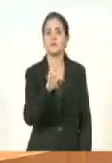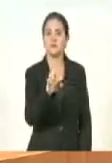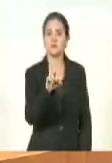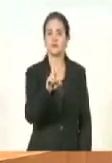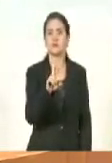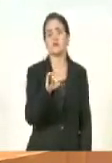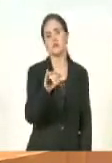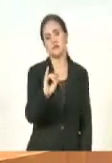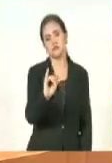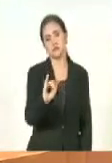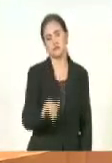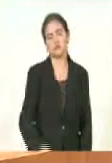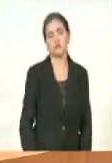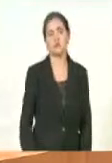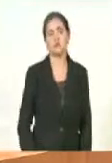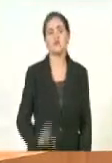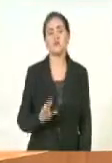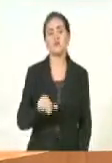Correção feita.